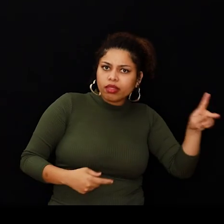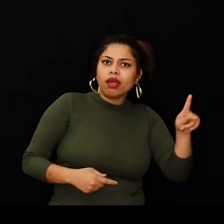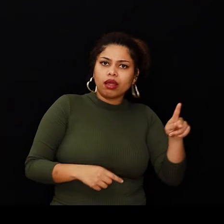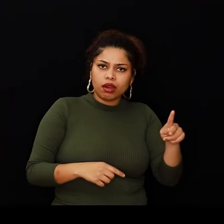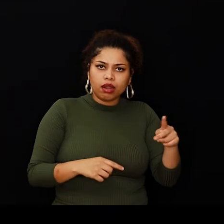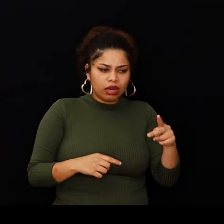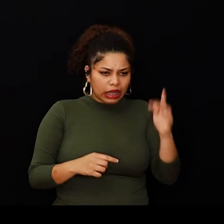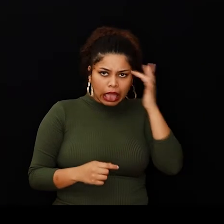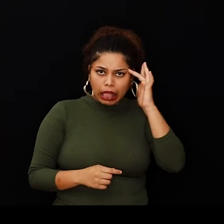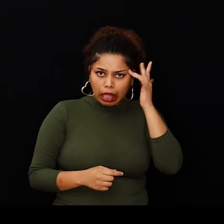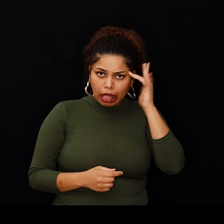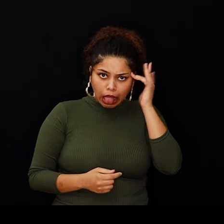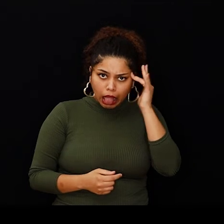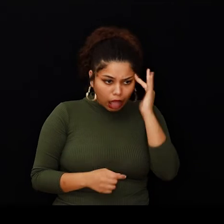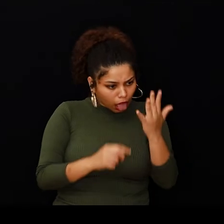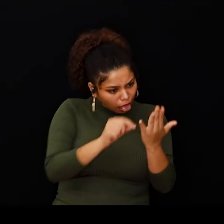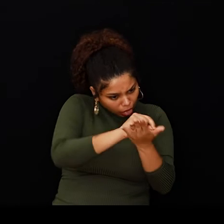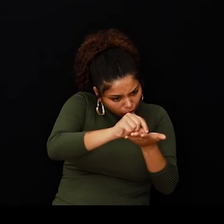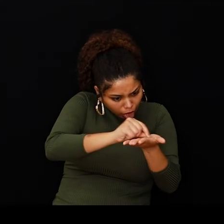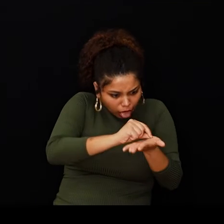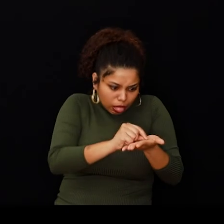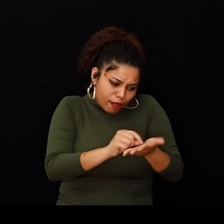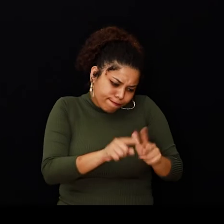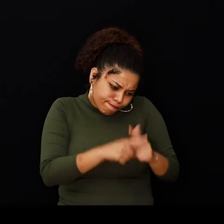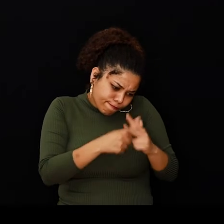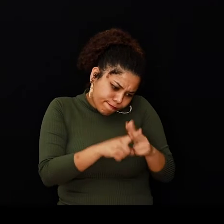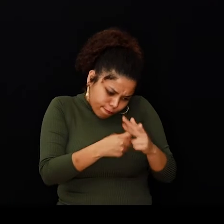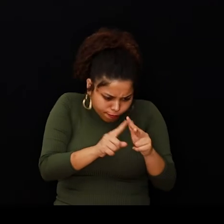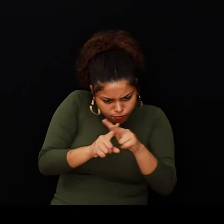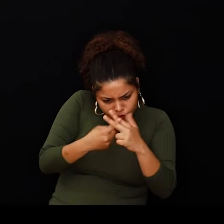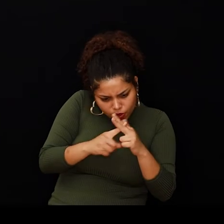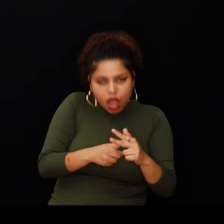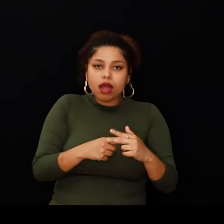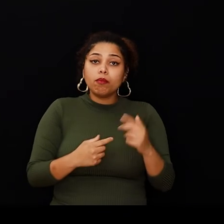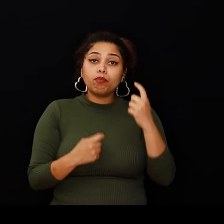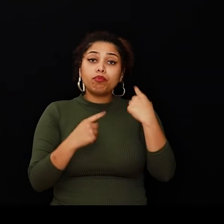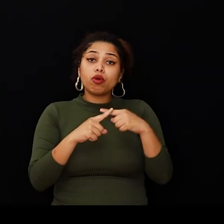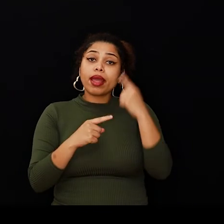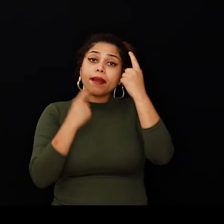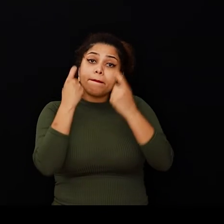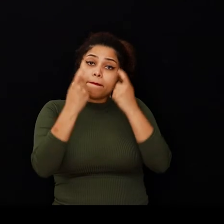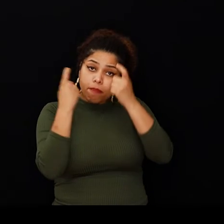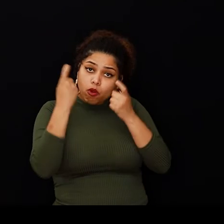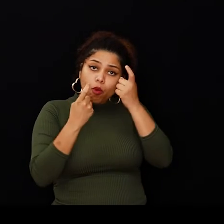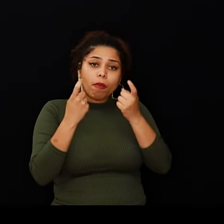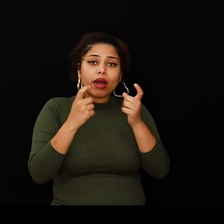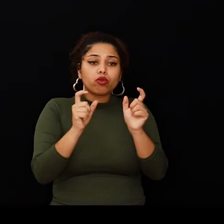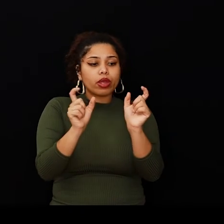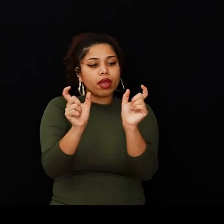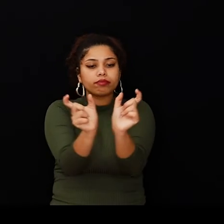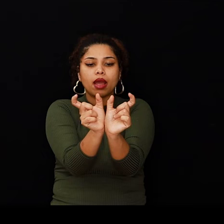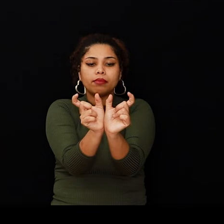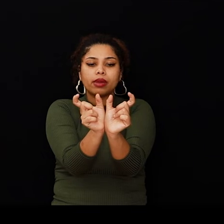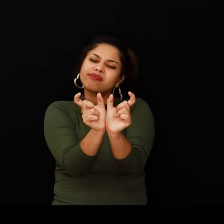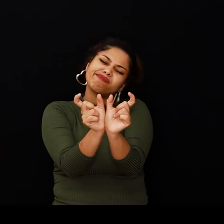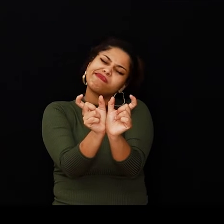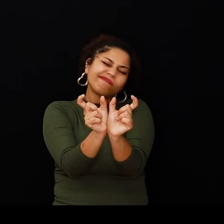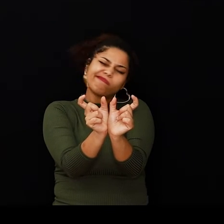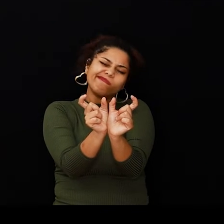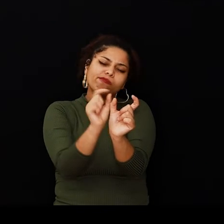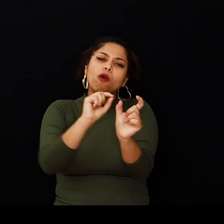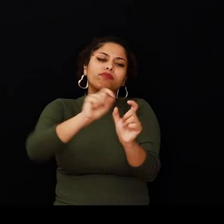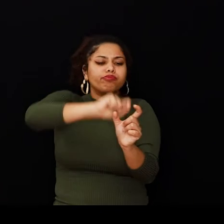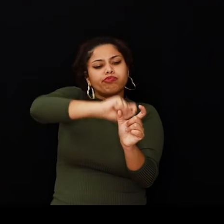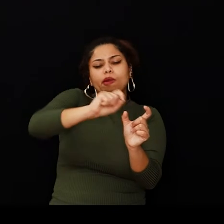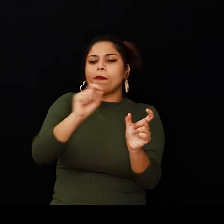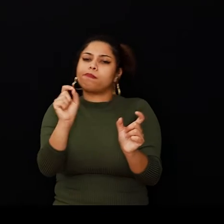porque às vezes ele está só preocupado em qual ordem ele vai colocar duas